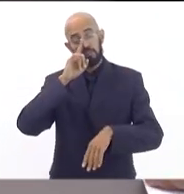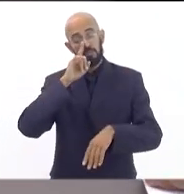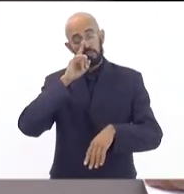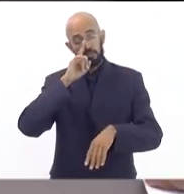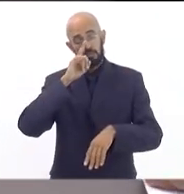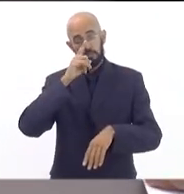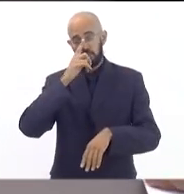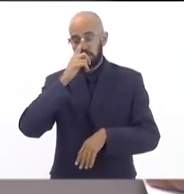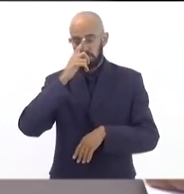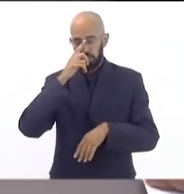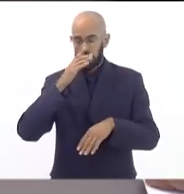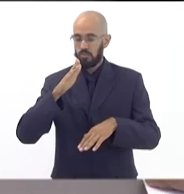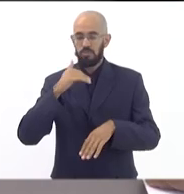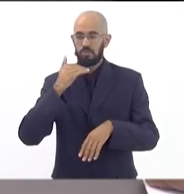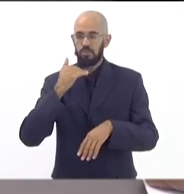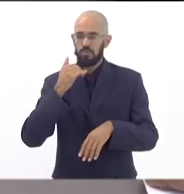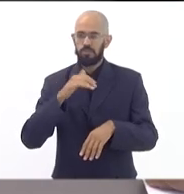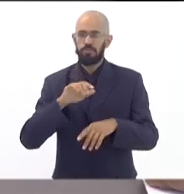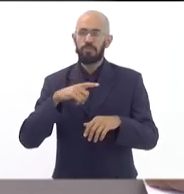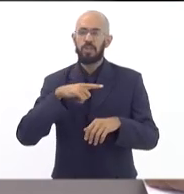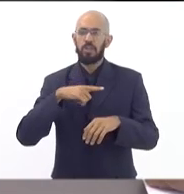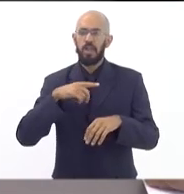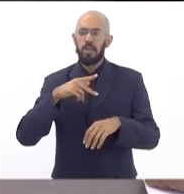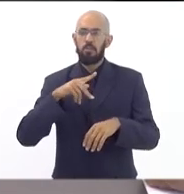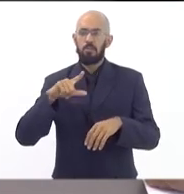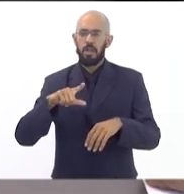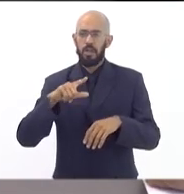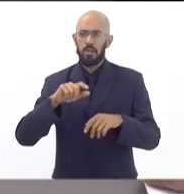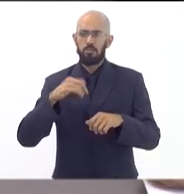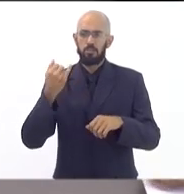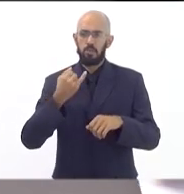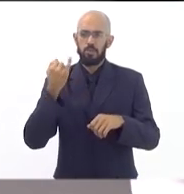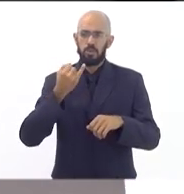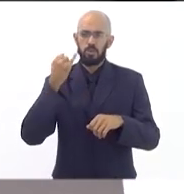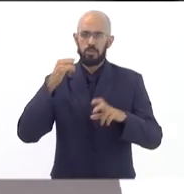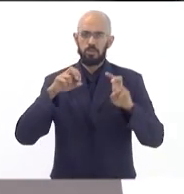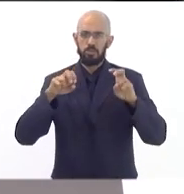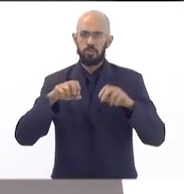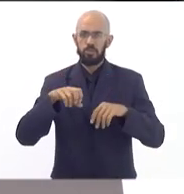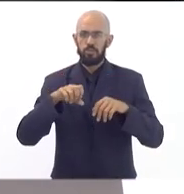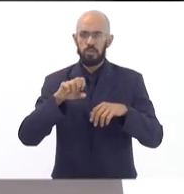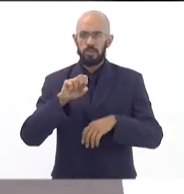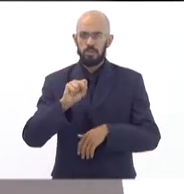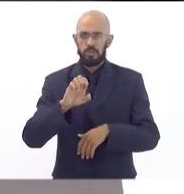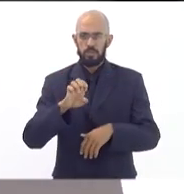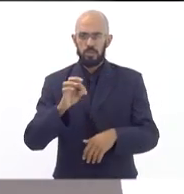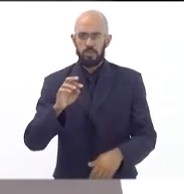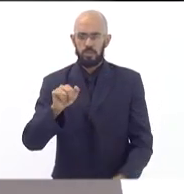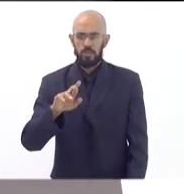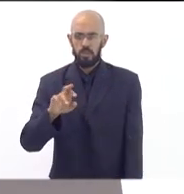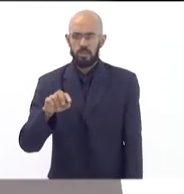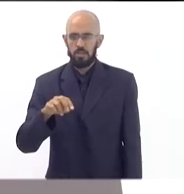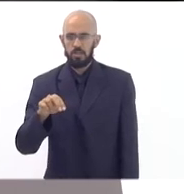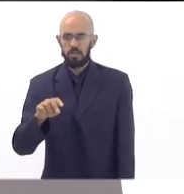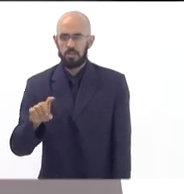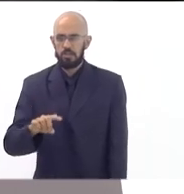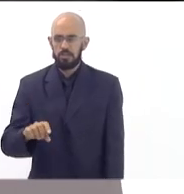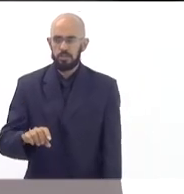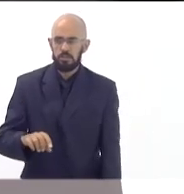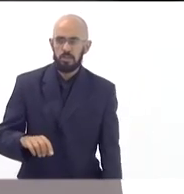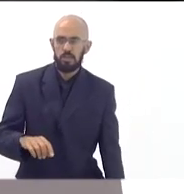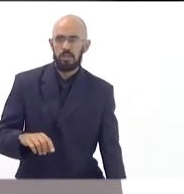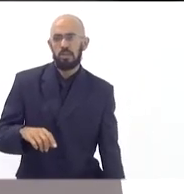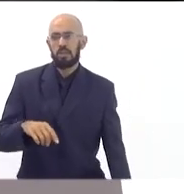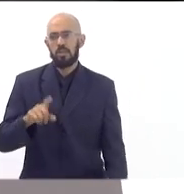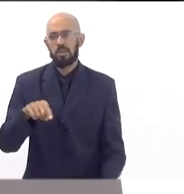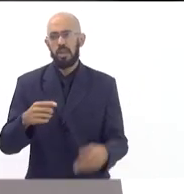tudo mais eu sei que tem um projeto bastante importante com a setrans com a central logística esse projeto se